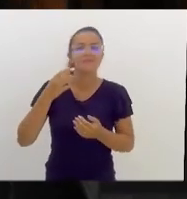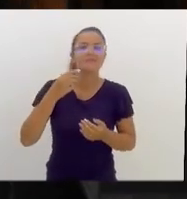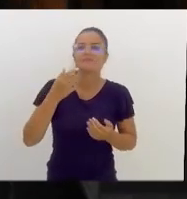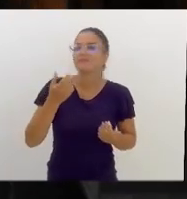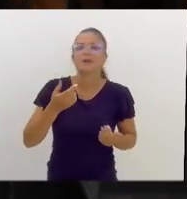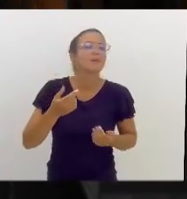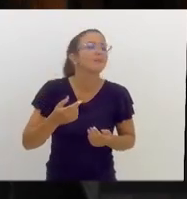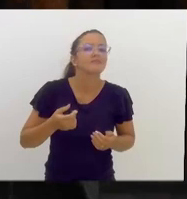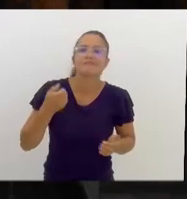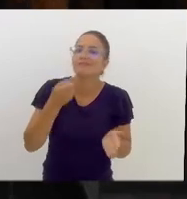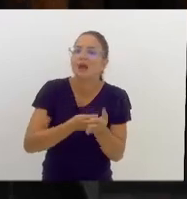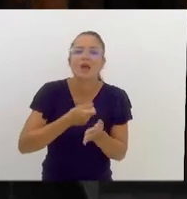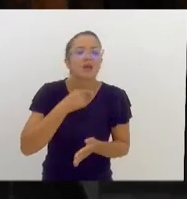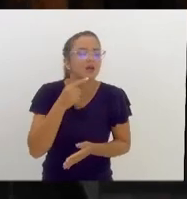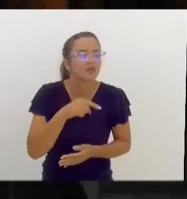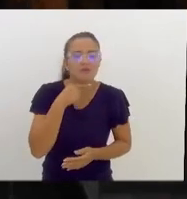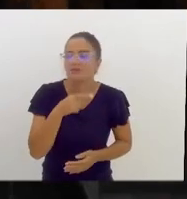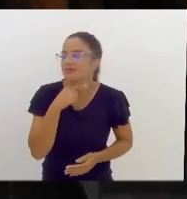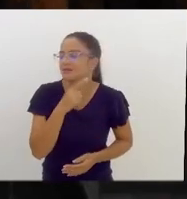ela é impagável,